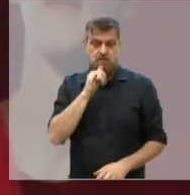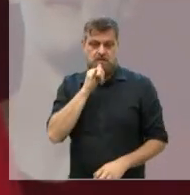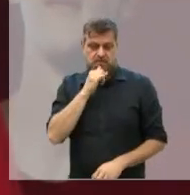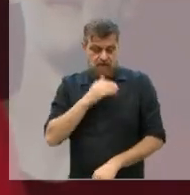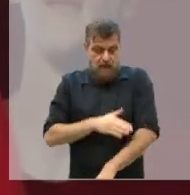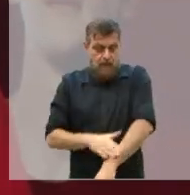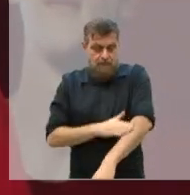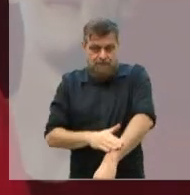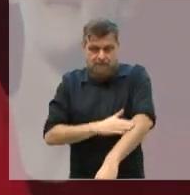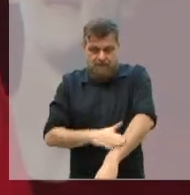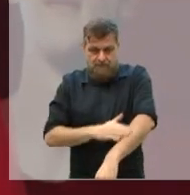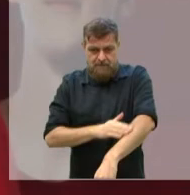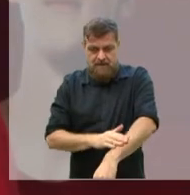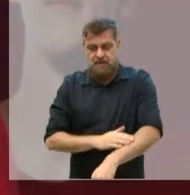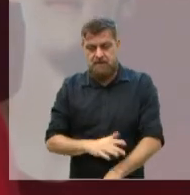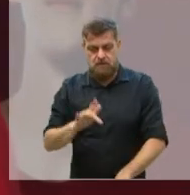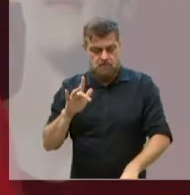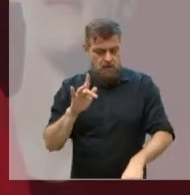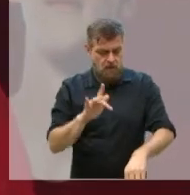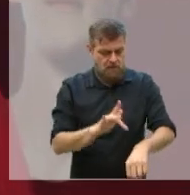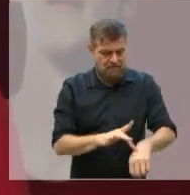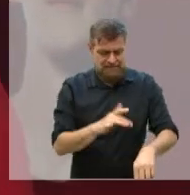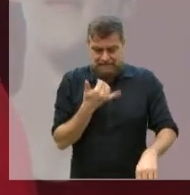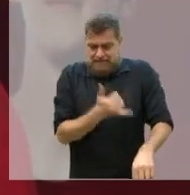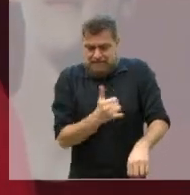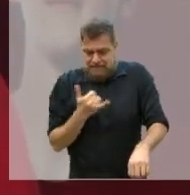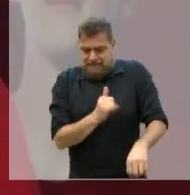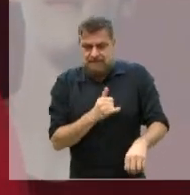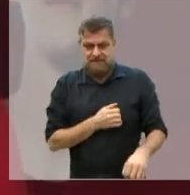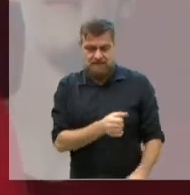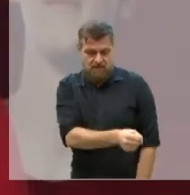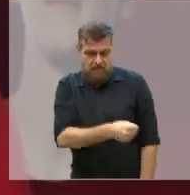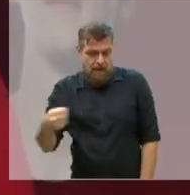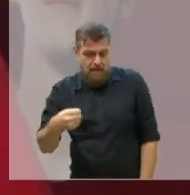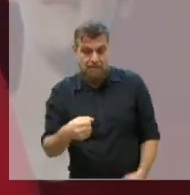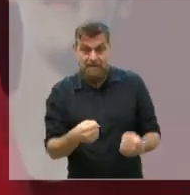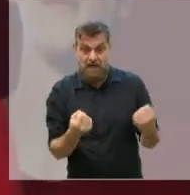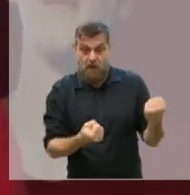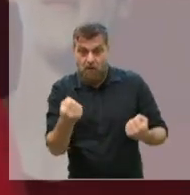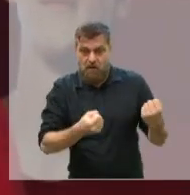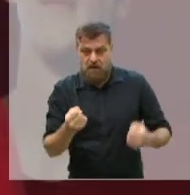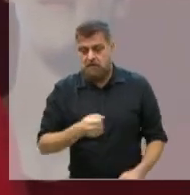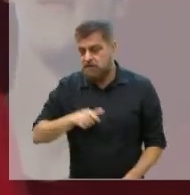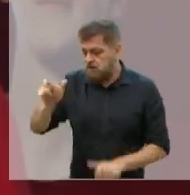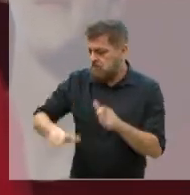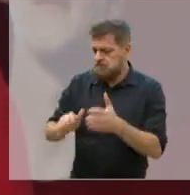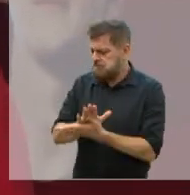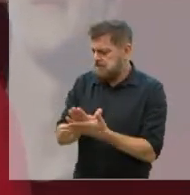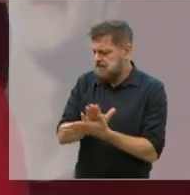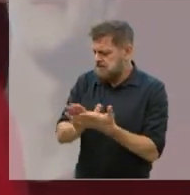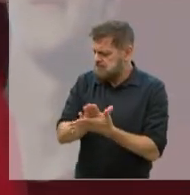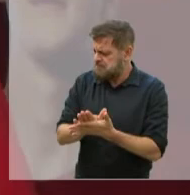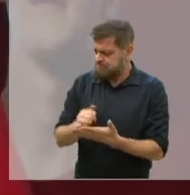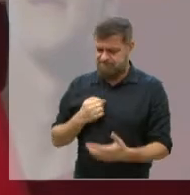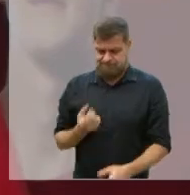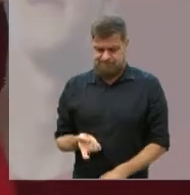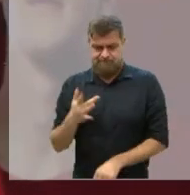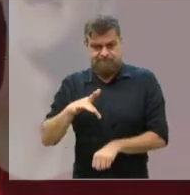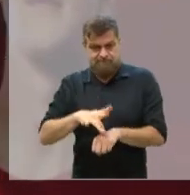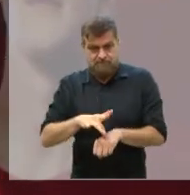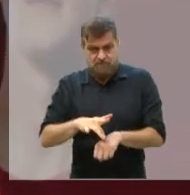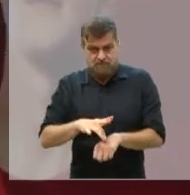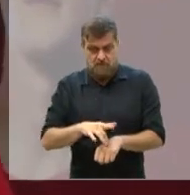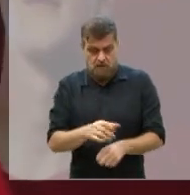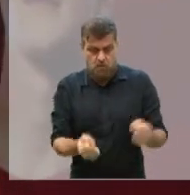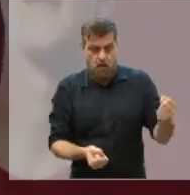a minha pele é suscetível demais a isso. Quando eu atrito no carro, eu tomo muito choque. Outras pessoas não. Então, esse experimento de tomar o choque